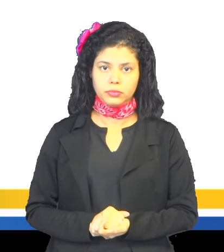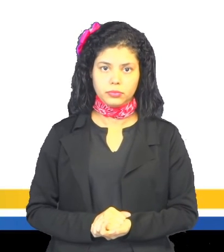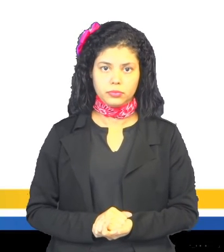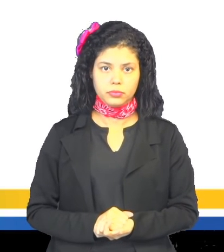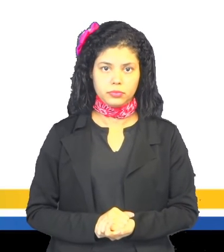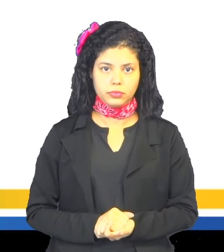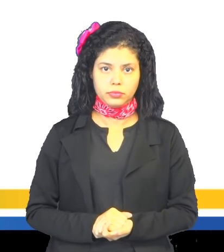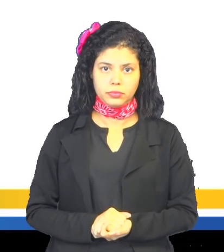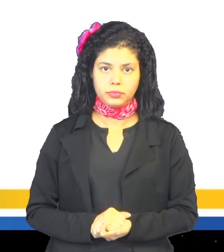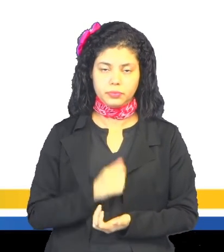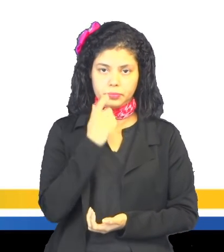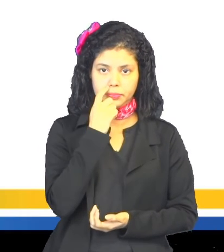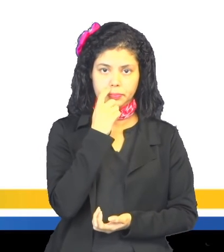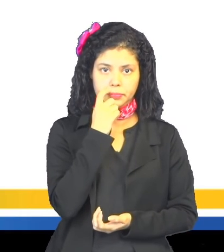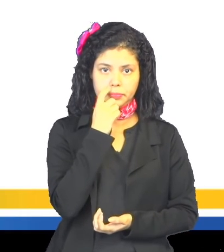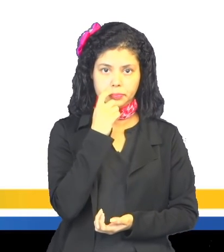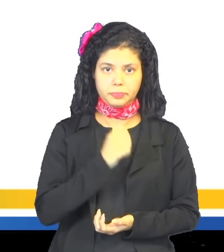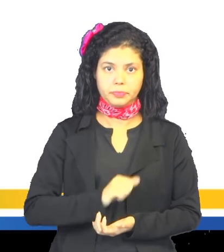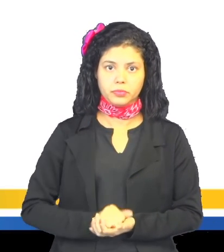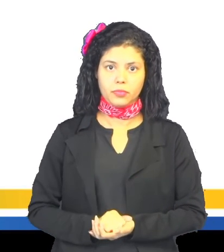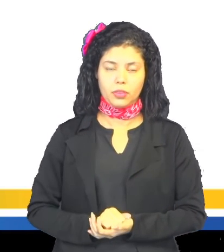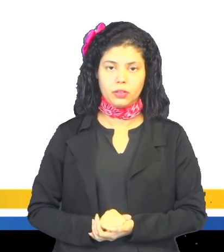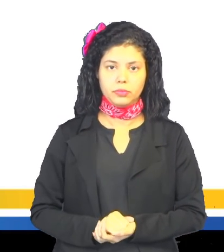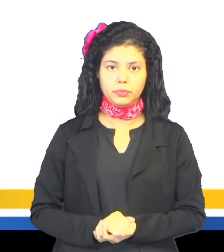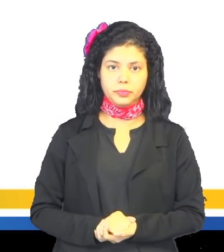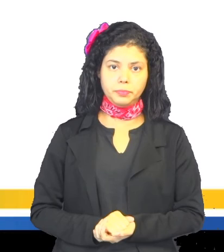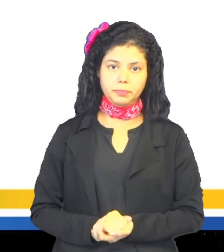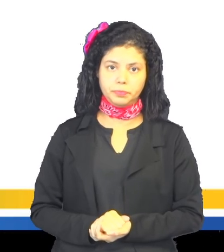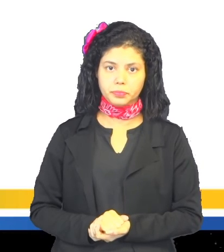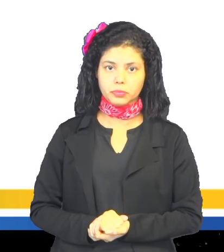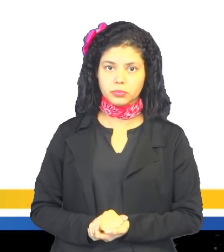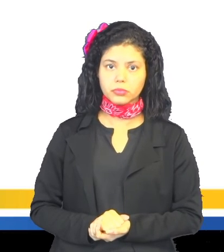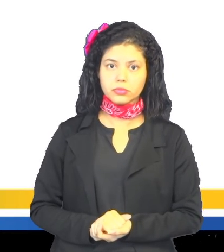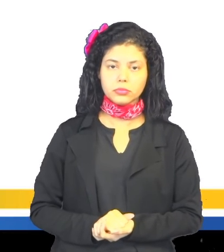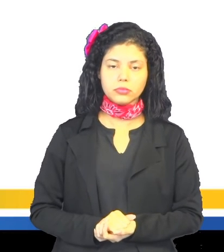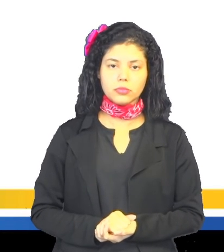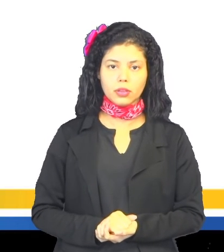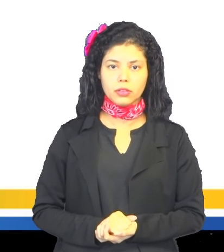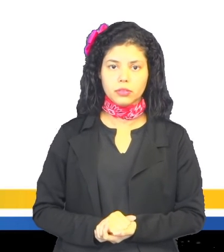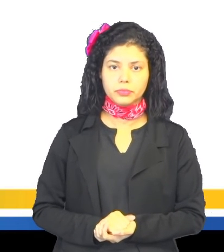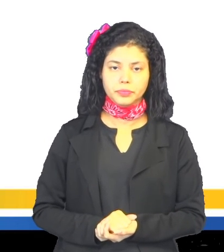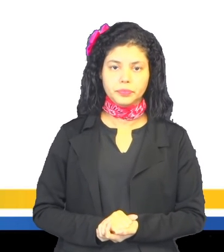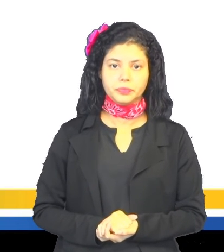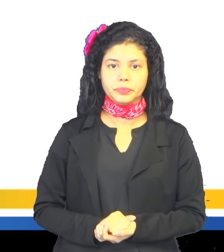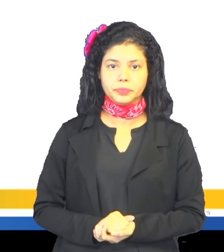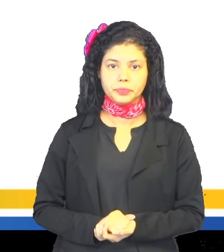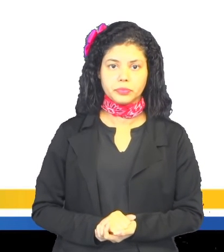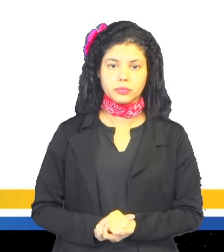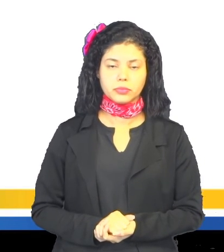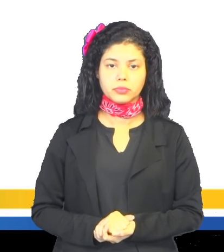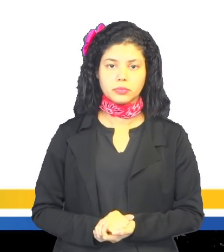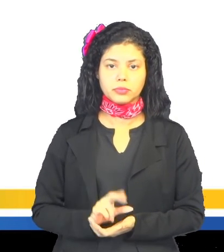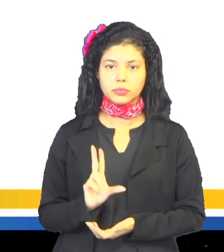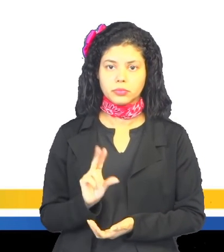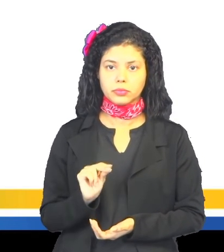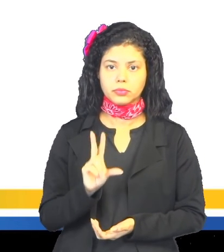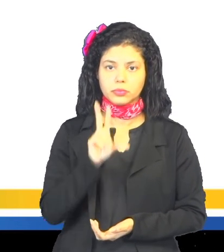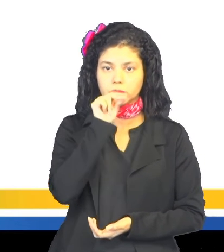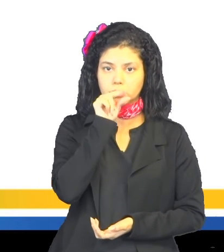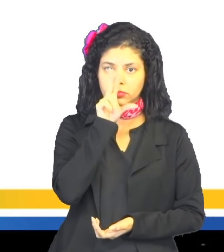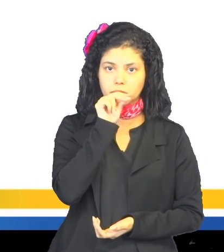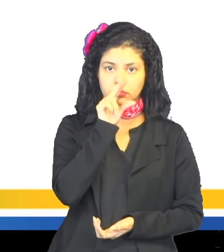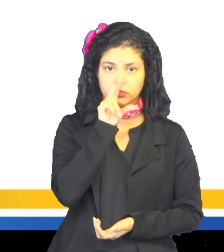né que na verdade ele não é uma ela tá é um n lá ela é pa